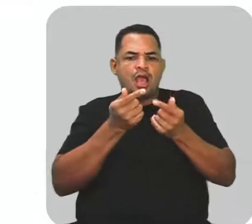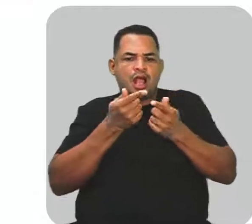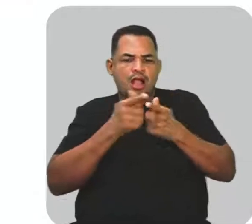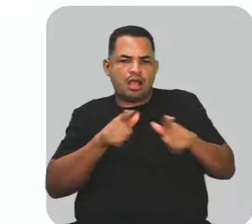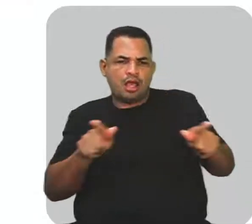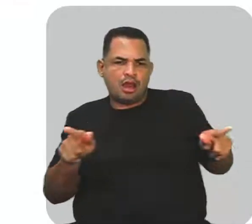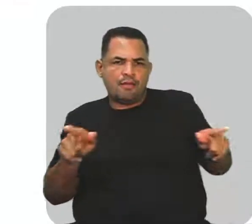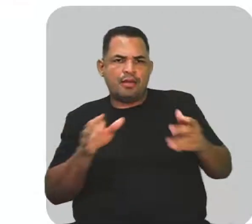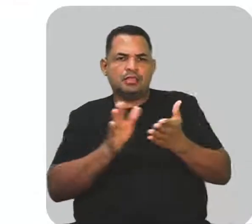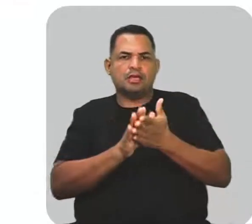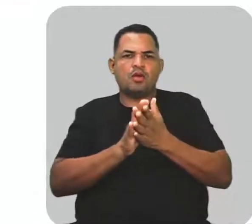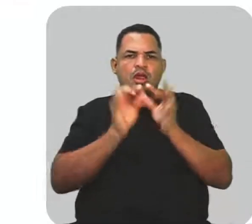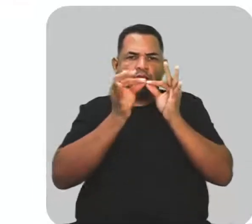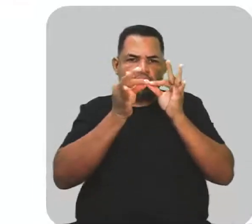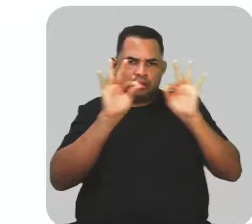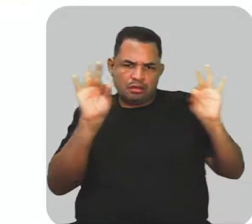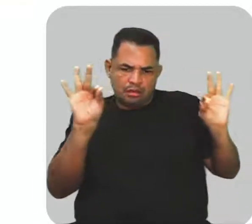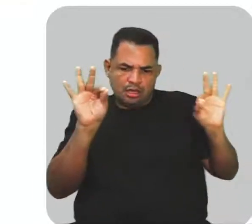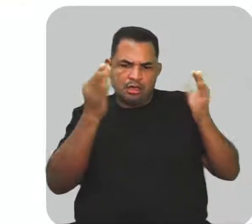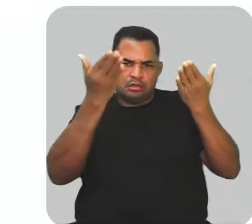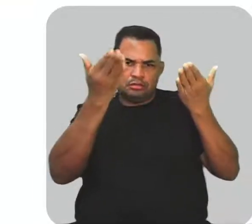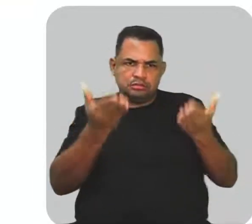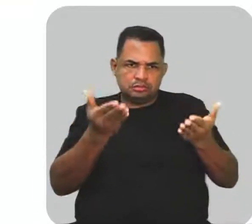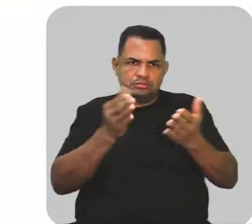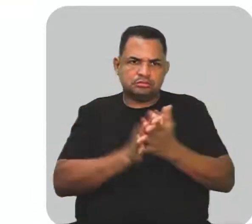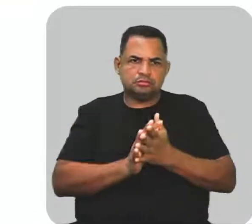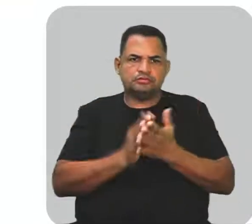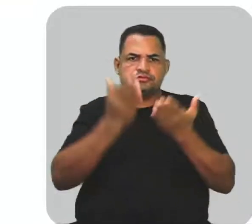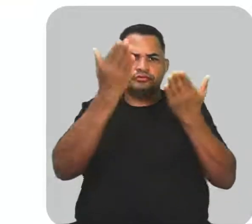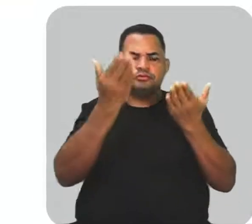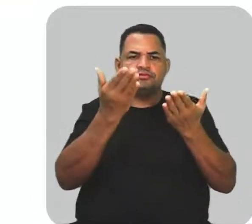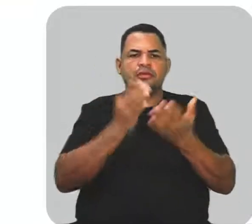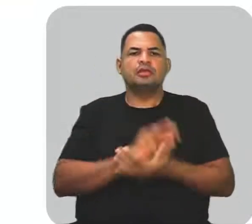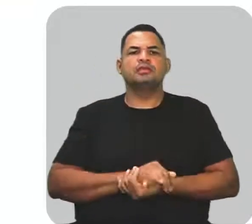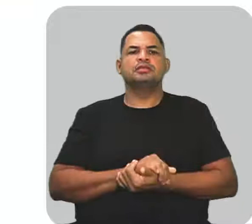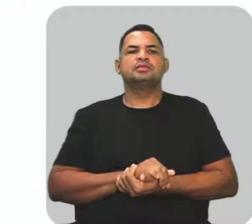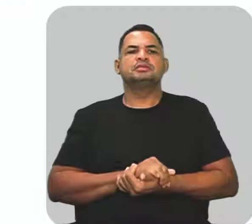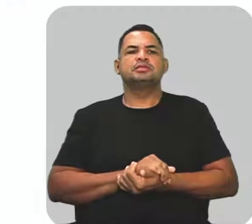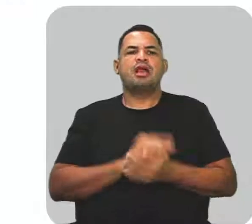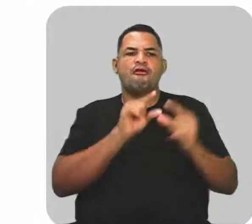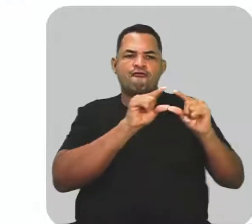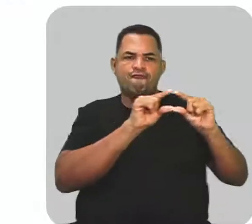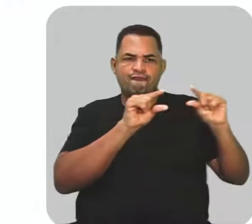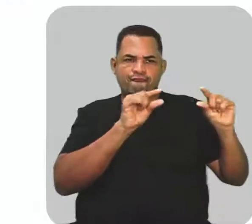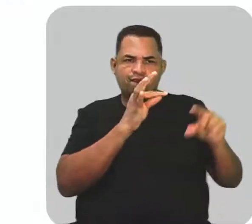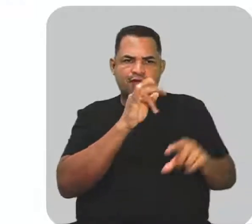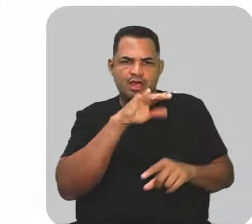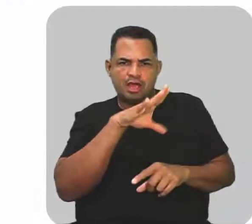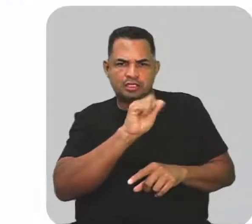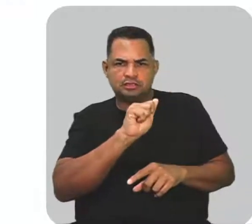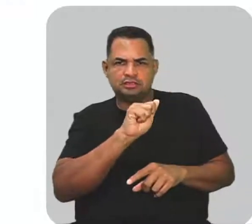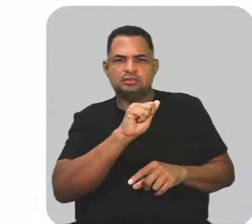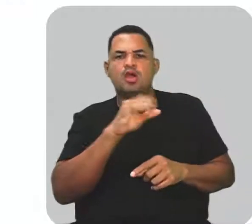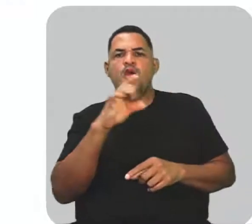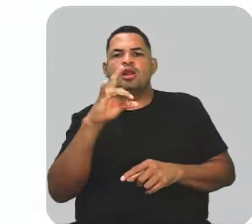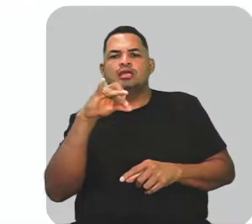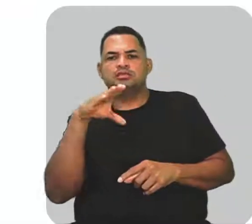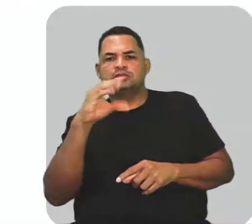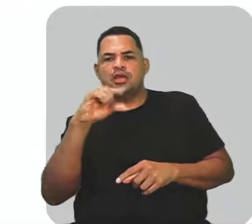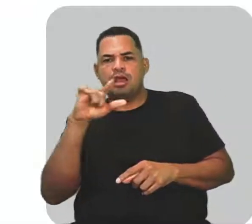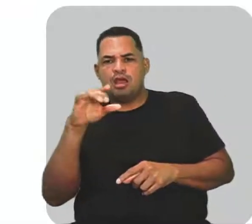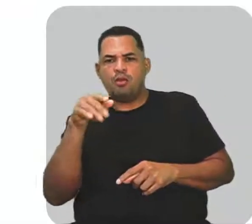momento é sintaxe, né? E os temas da sintaxe serão frase, oração e